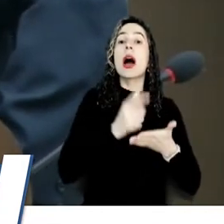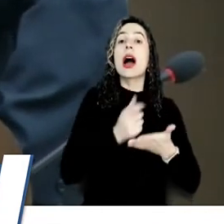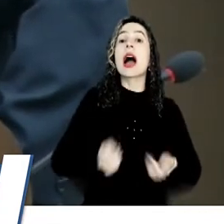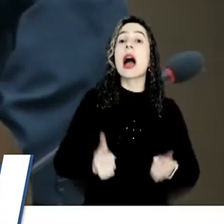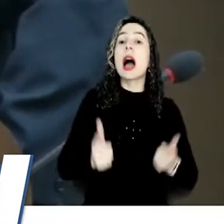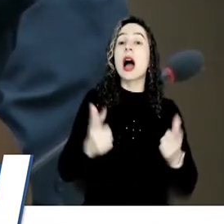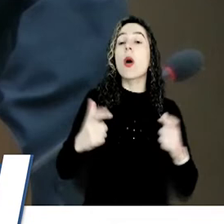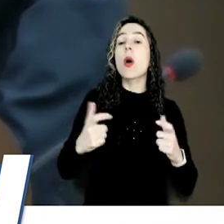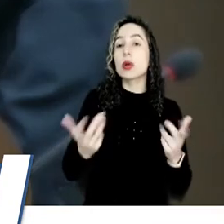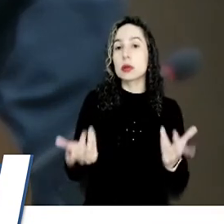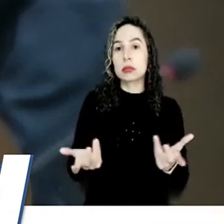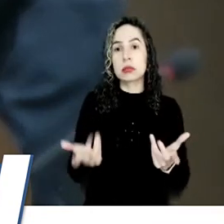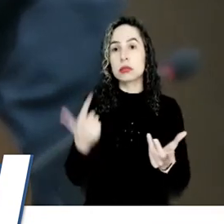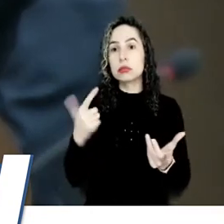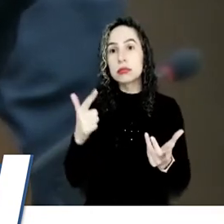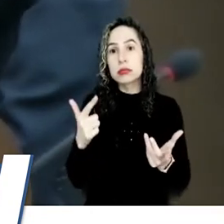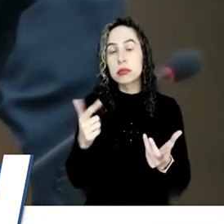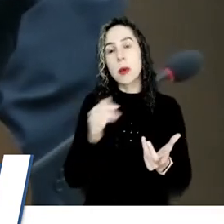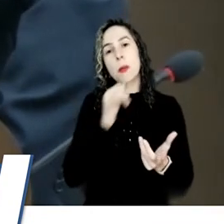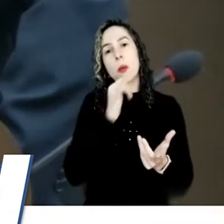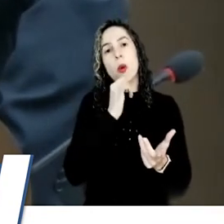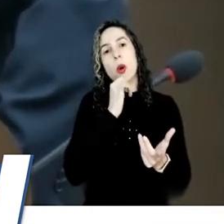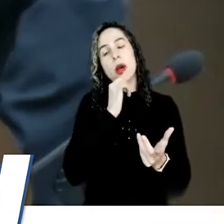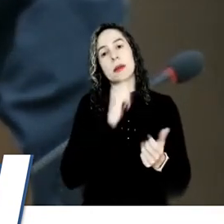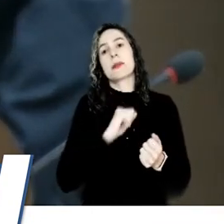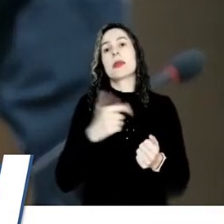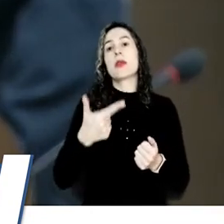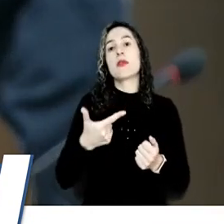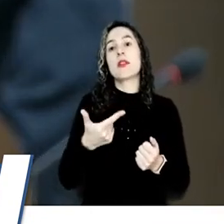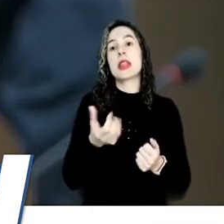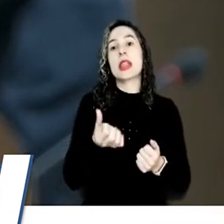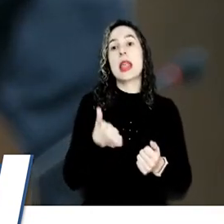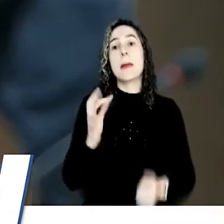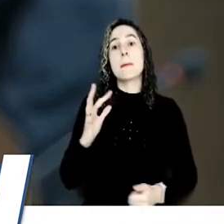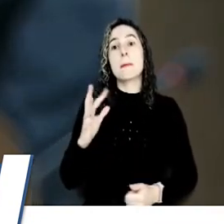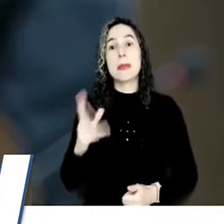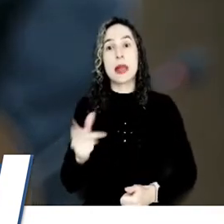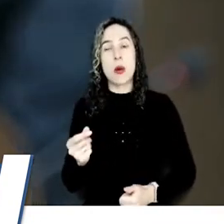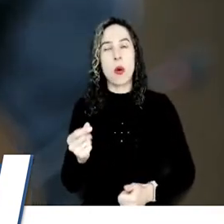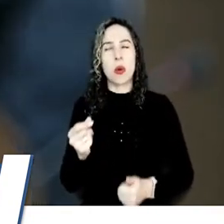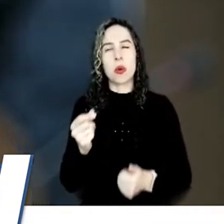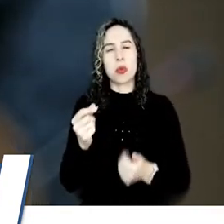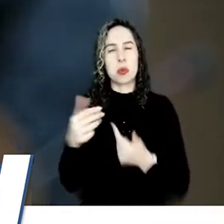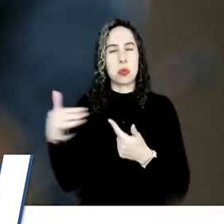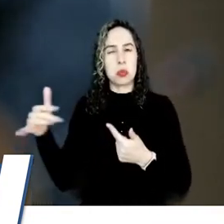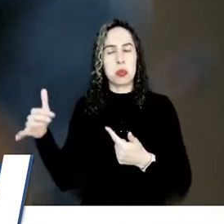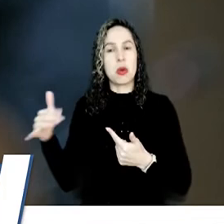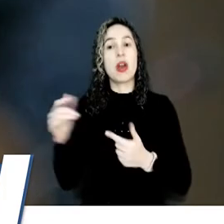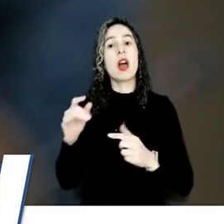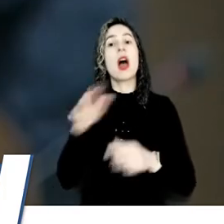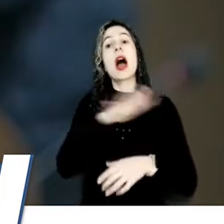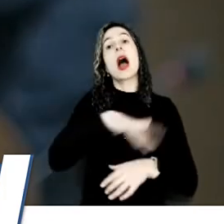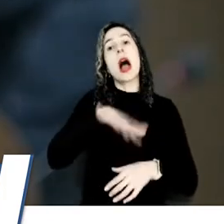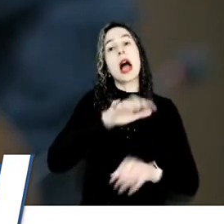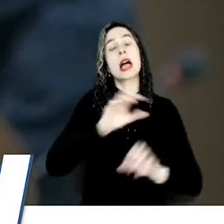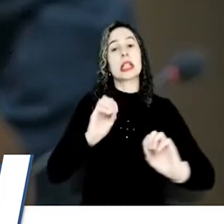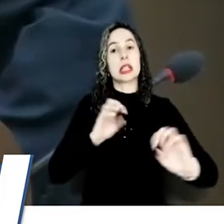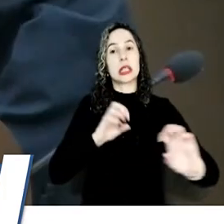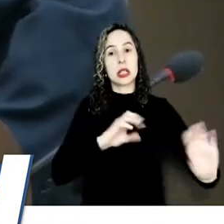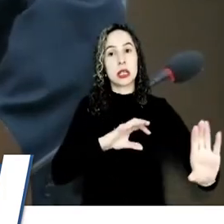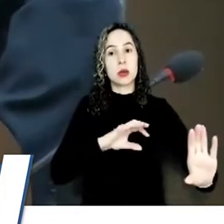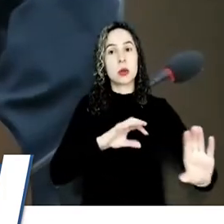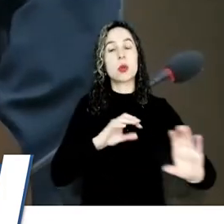exemplo, quase todos os 26 milhões, e uns quebrados aí, vai para a educação, para